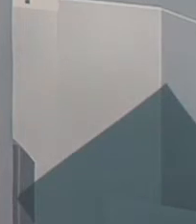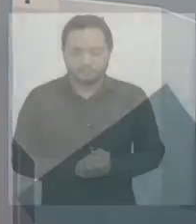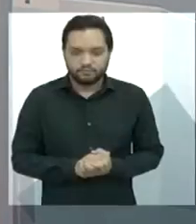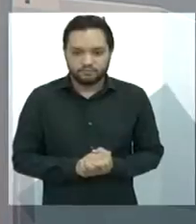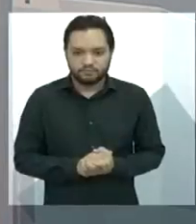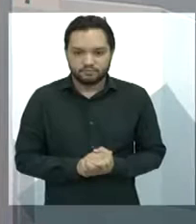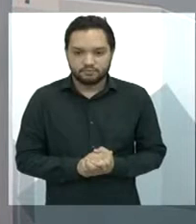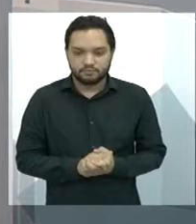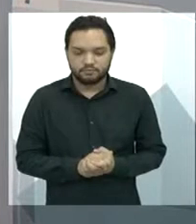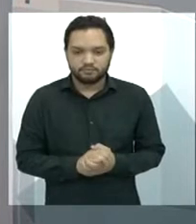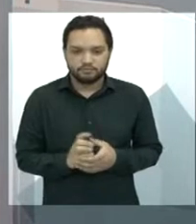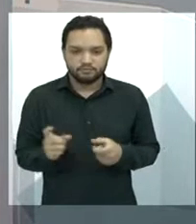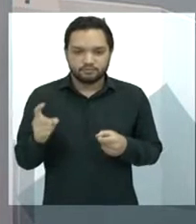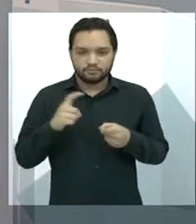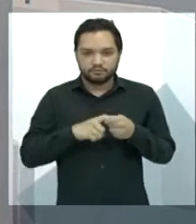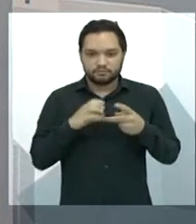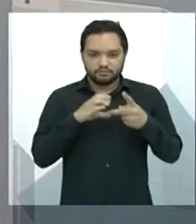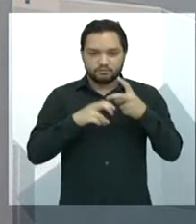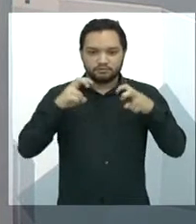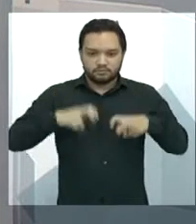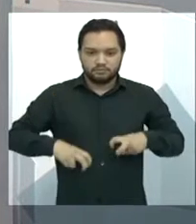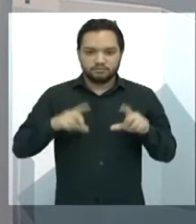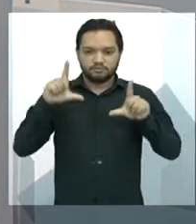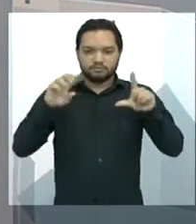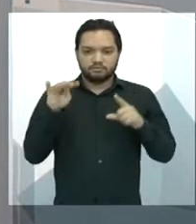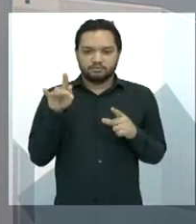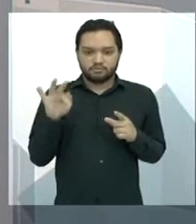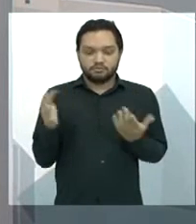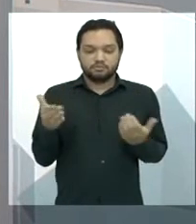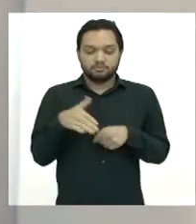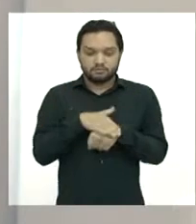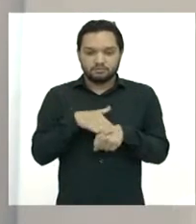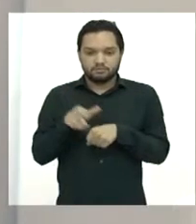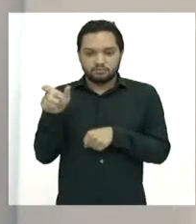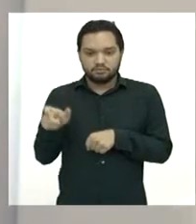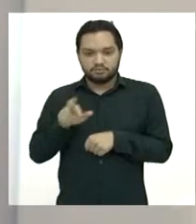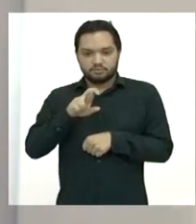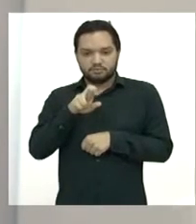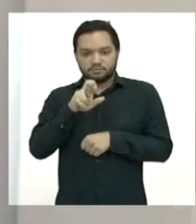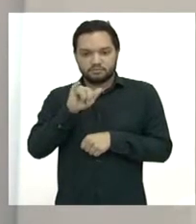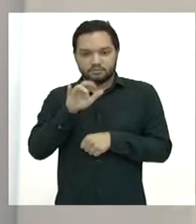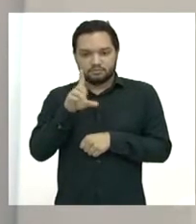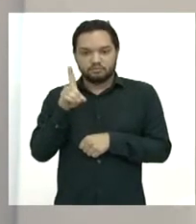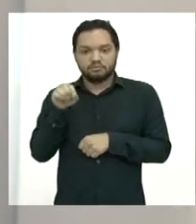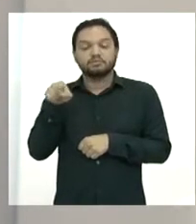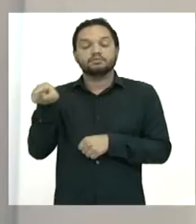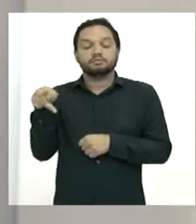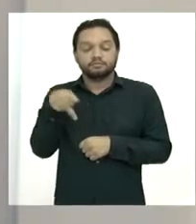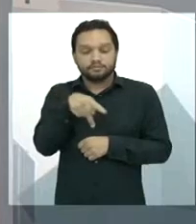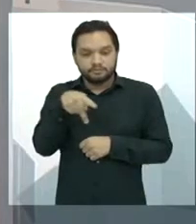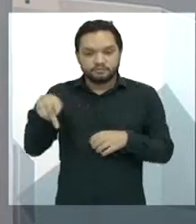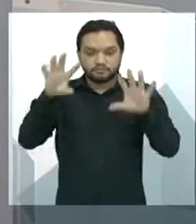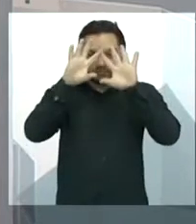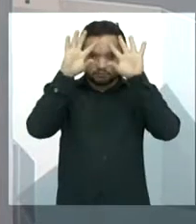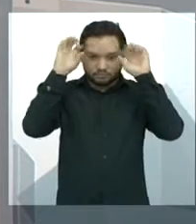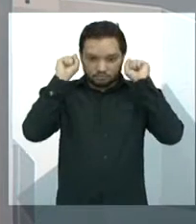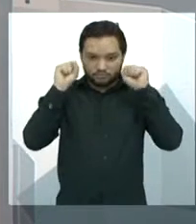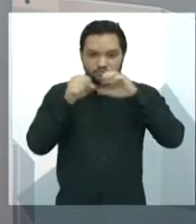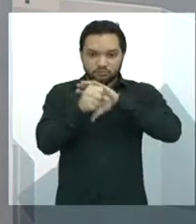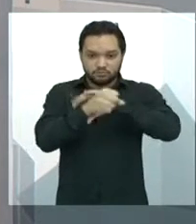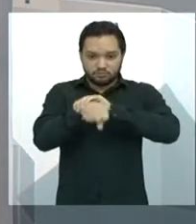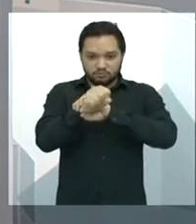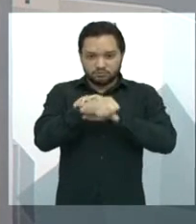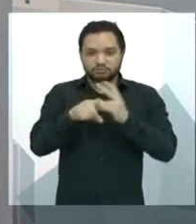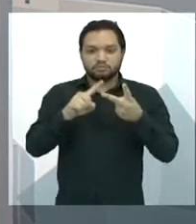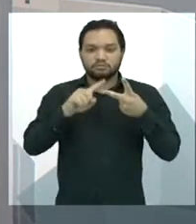Volta com o plenário da cidade pela TV Fortaleza. Estou conversando com o Dr. Ricardo Lotifi, ele que é o presidente do Conselho de Fisioterapia